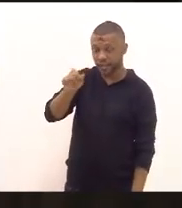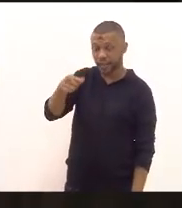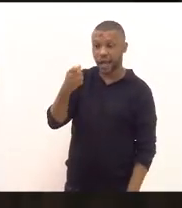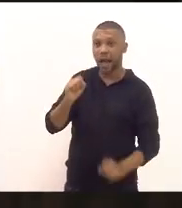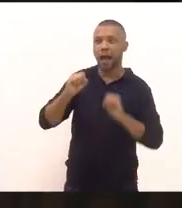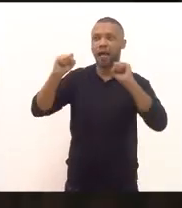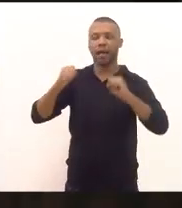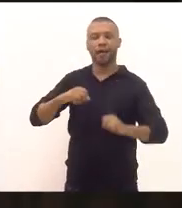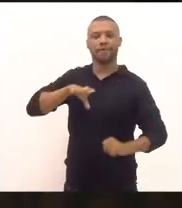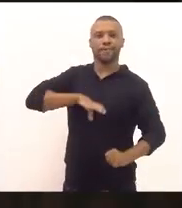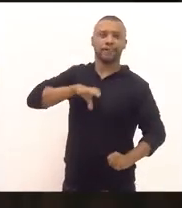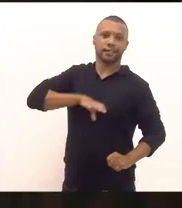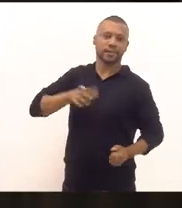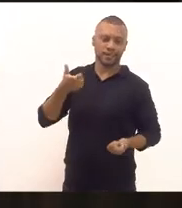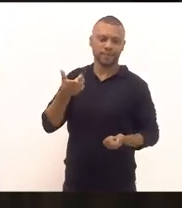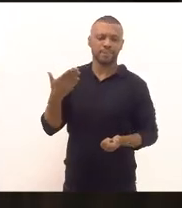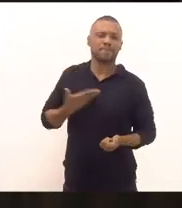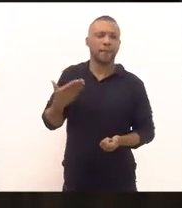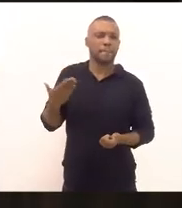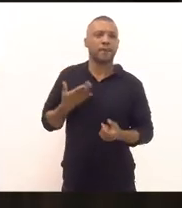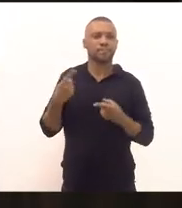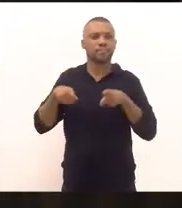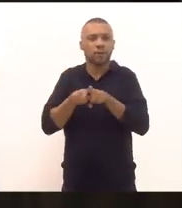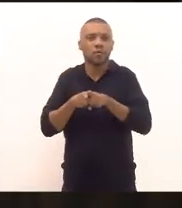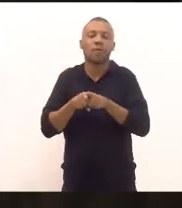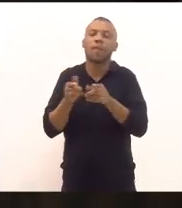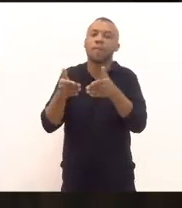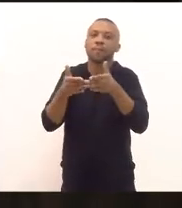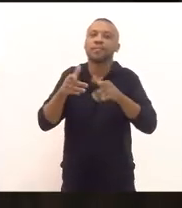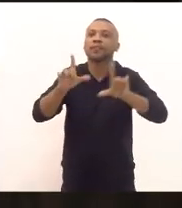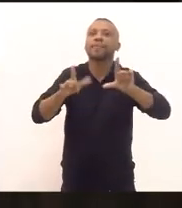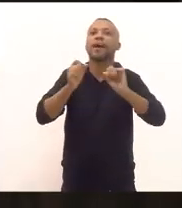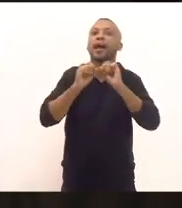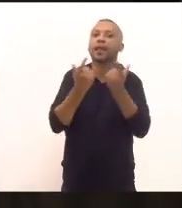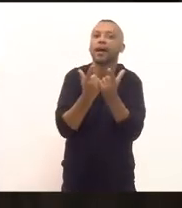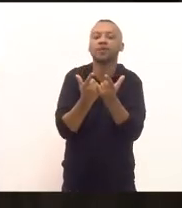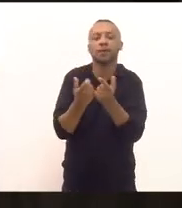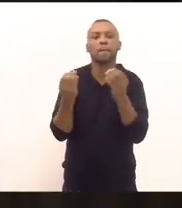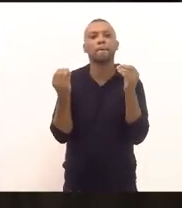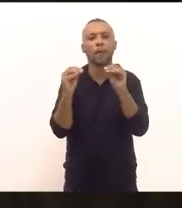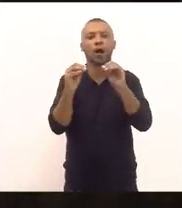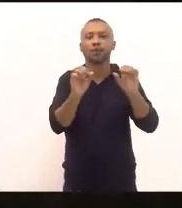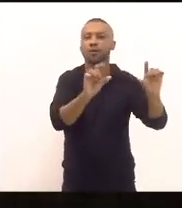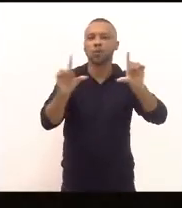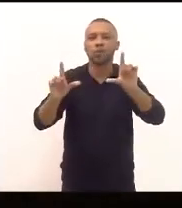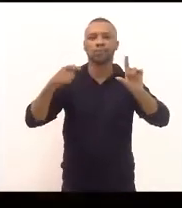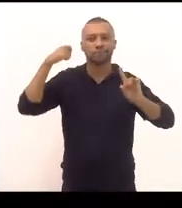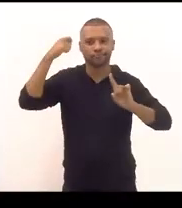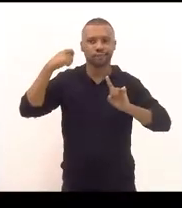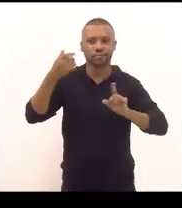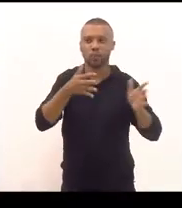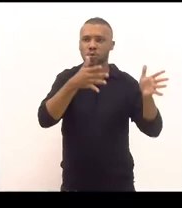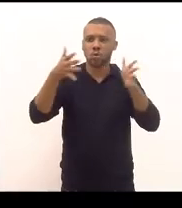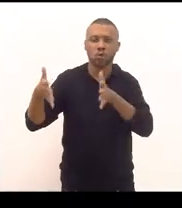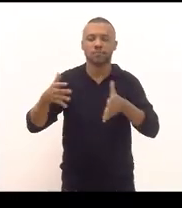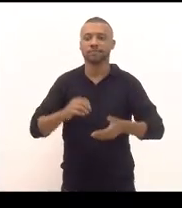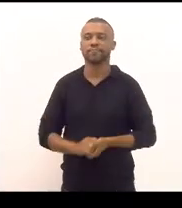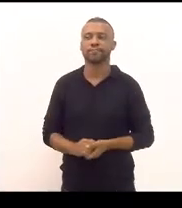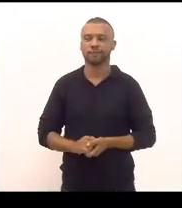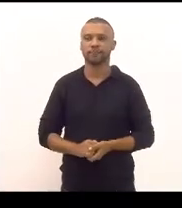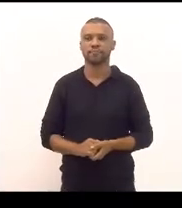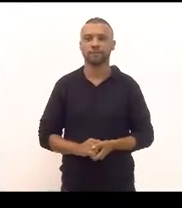por favor tv alerj põe aí o essa saudação dessa mulher maravilhosa e